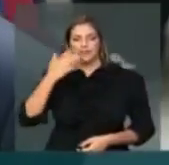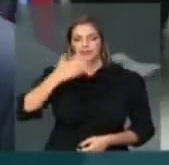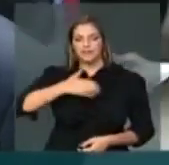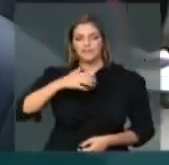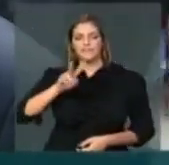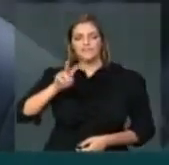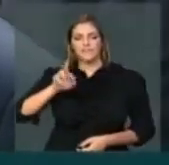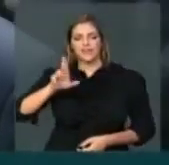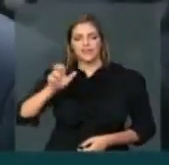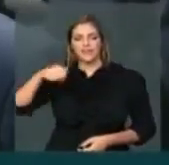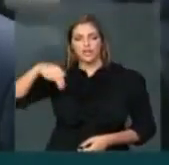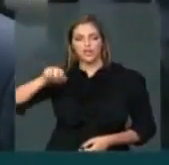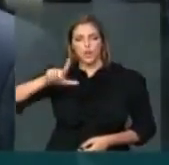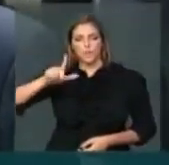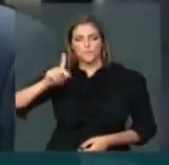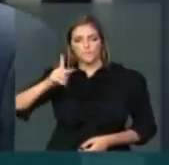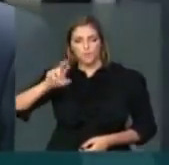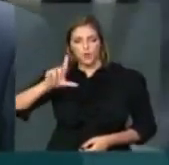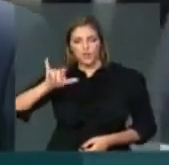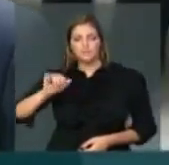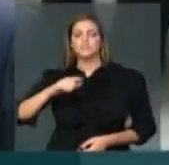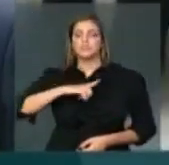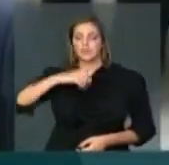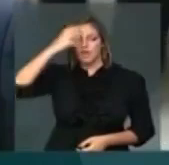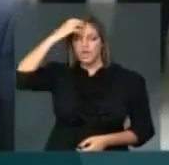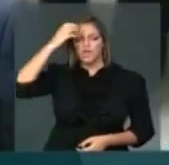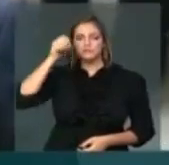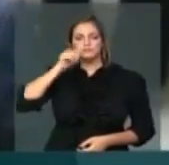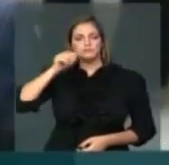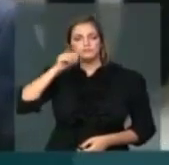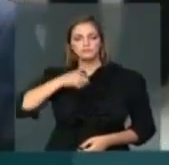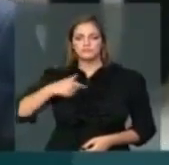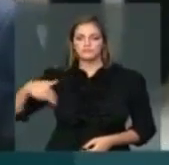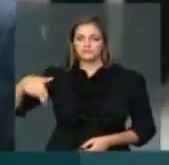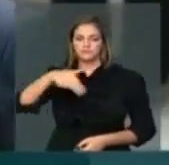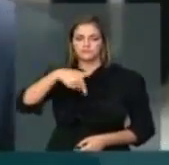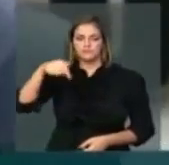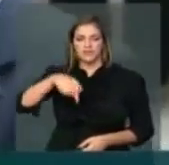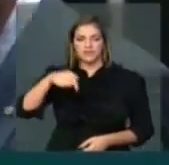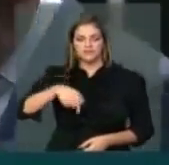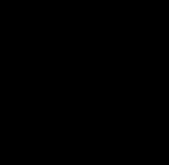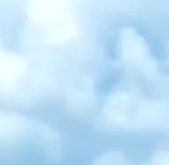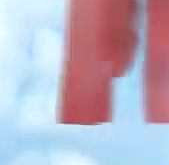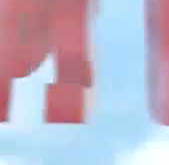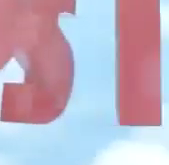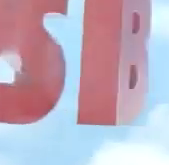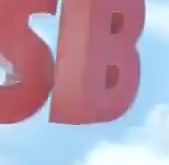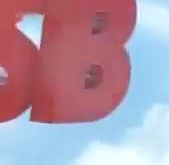princesas e rainhas estão circulando pelos gabinetes aqui da nossa casa. Obrigado, senhor presidente. Fechou.